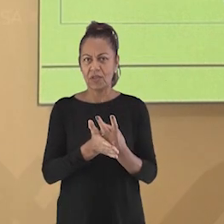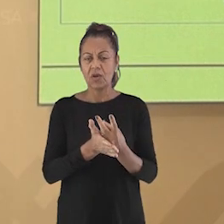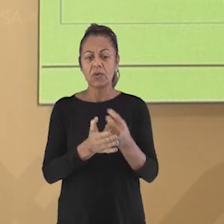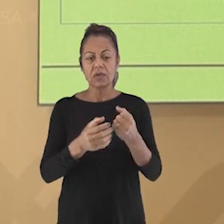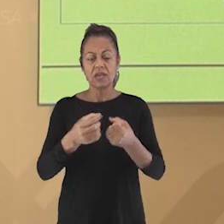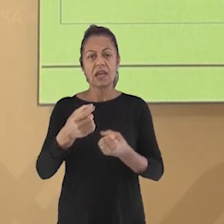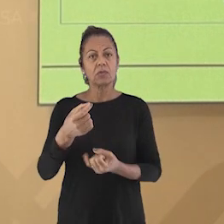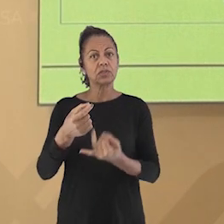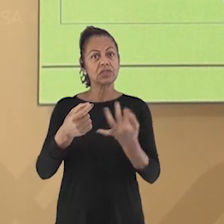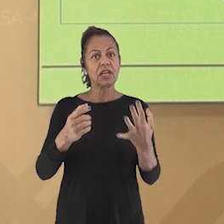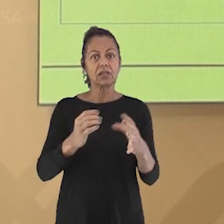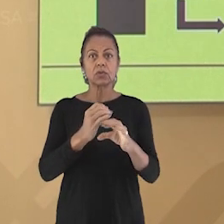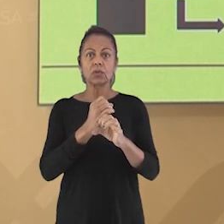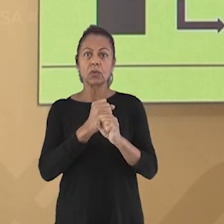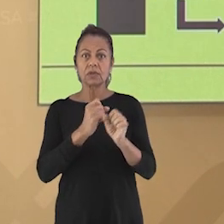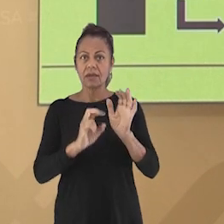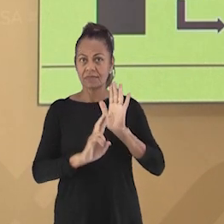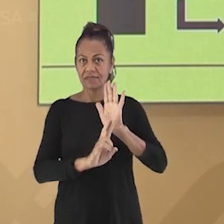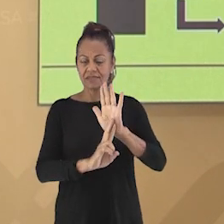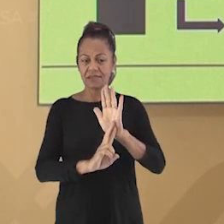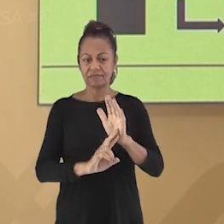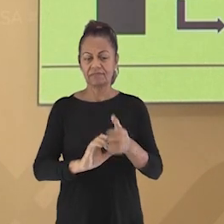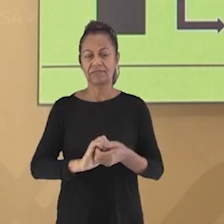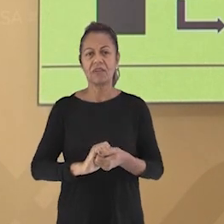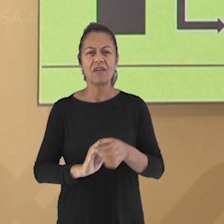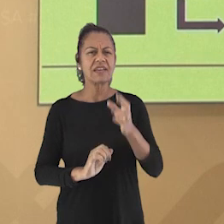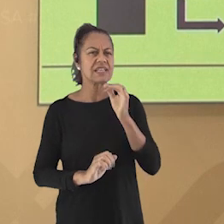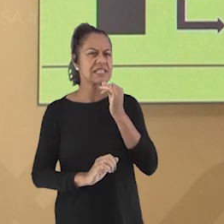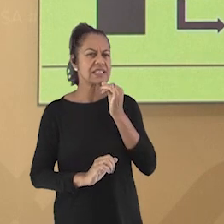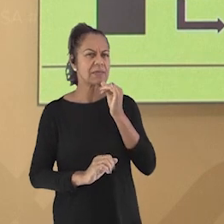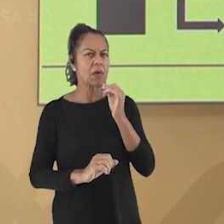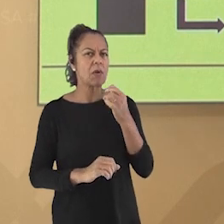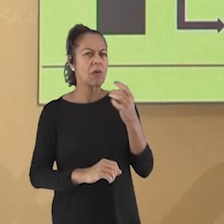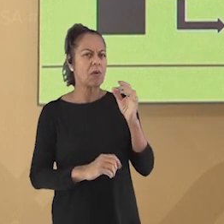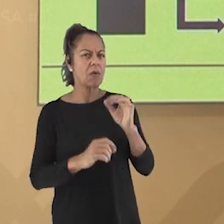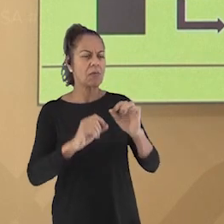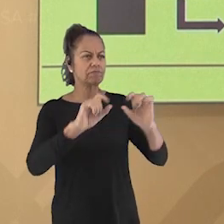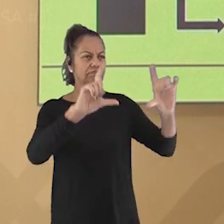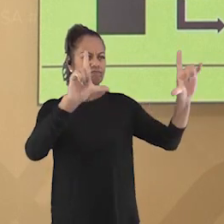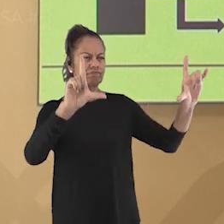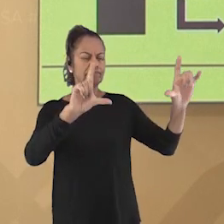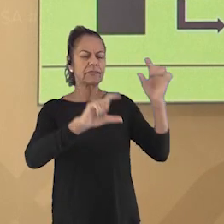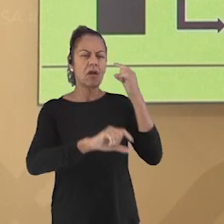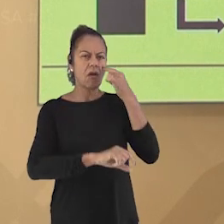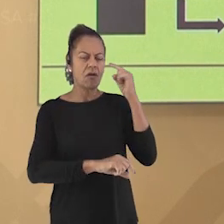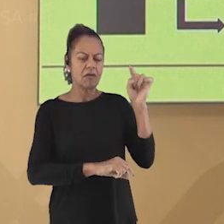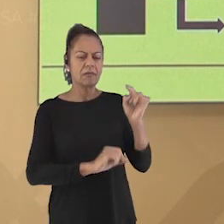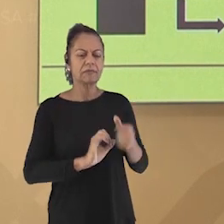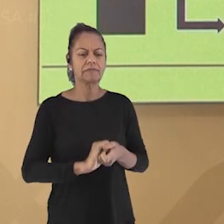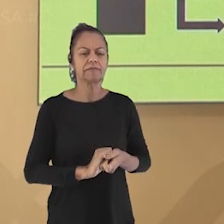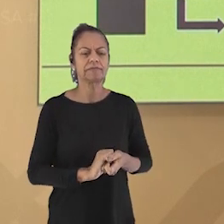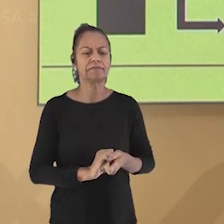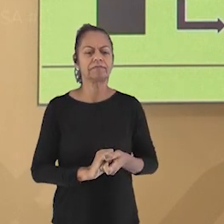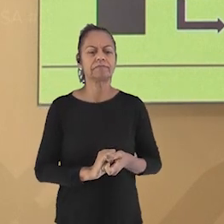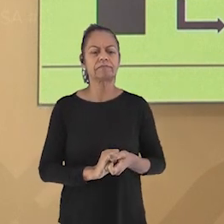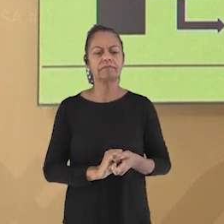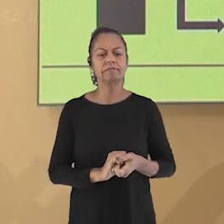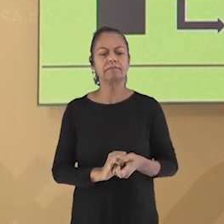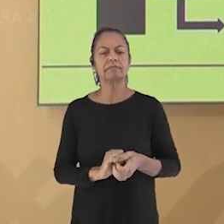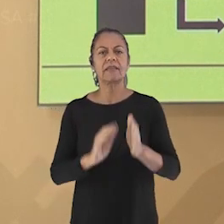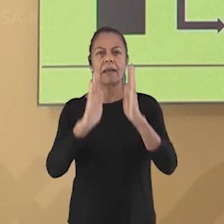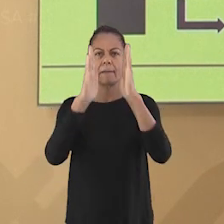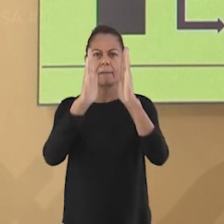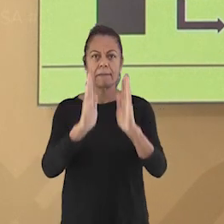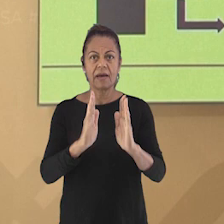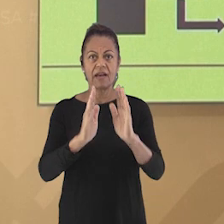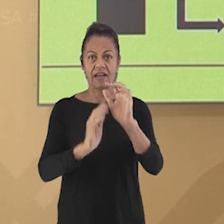tela esses desenhos que nós fizemos. Na barra A, nós temos a representação de 1/2, ou